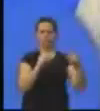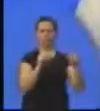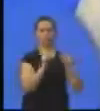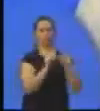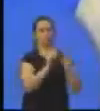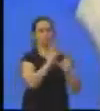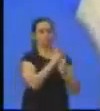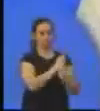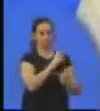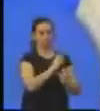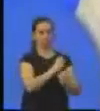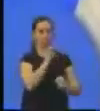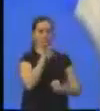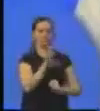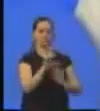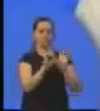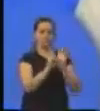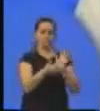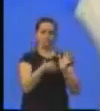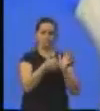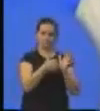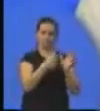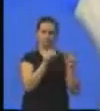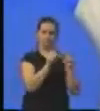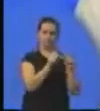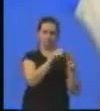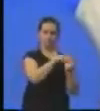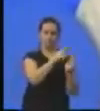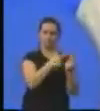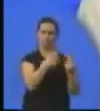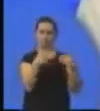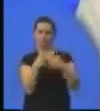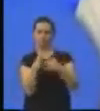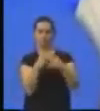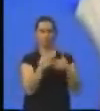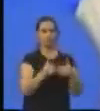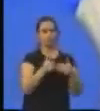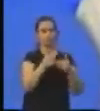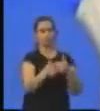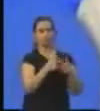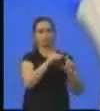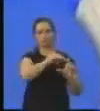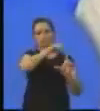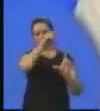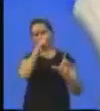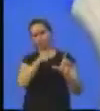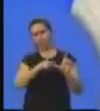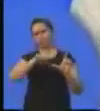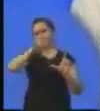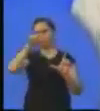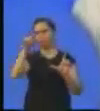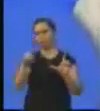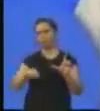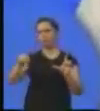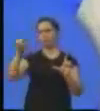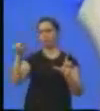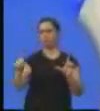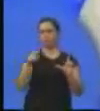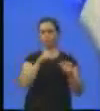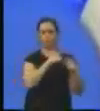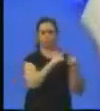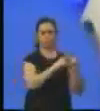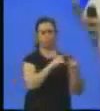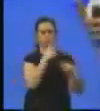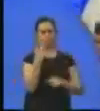fizemos, eu destaquei só a primeira parte do gráfico, só até π, mas dali para frente o gráfico começa a se repetir. Então, multipliquei por